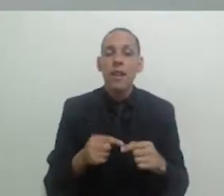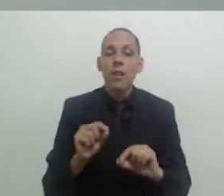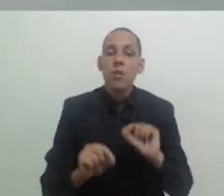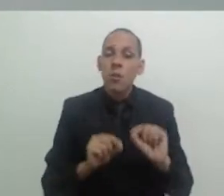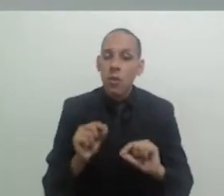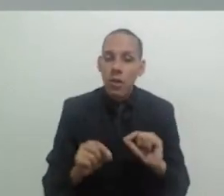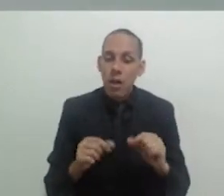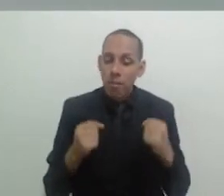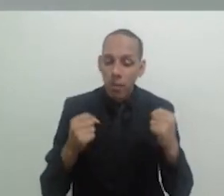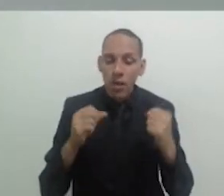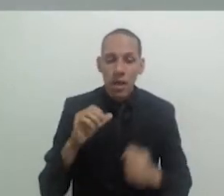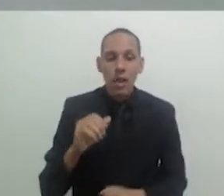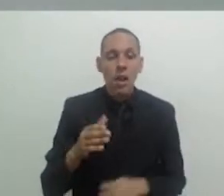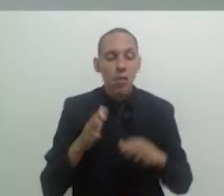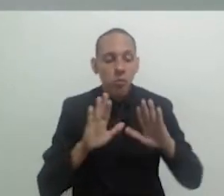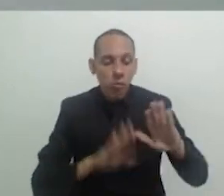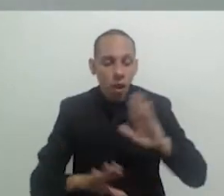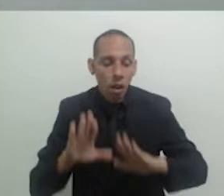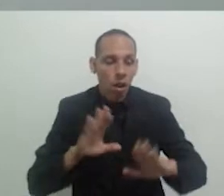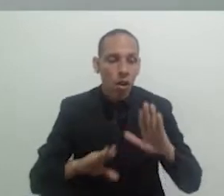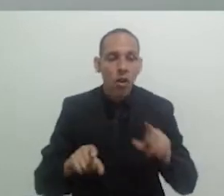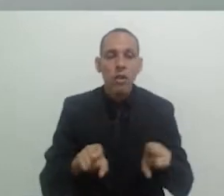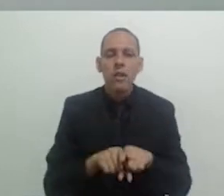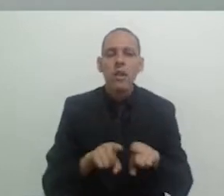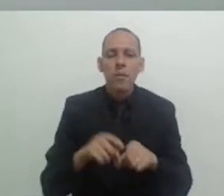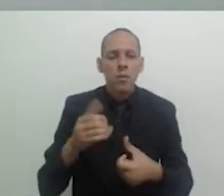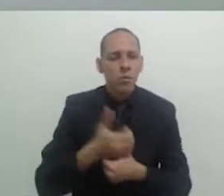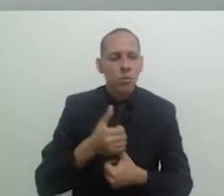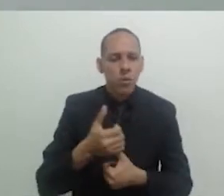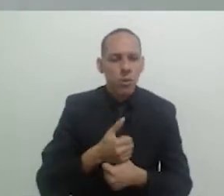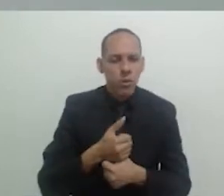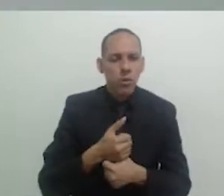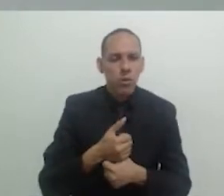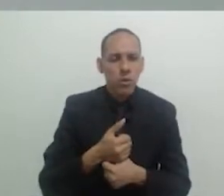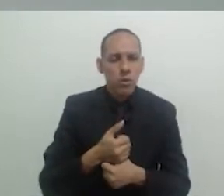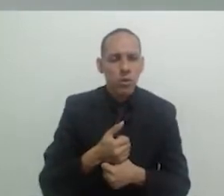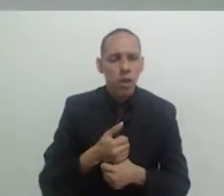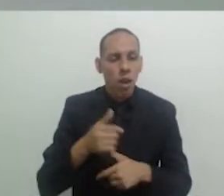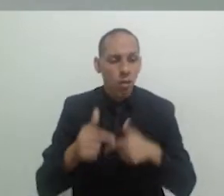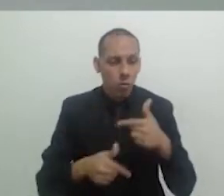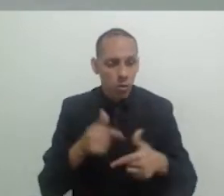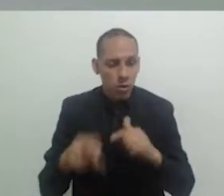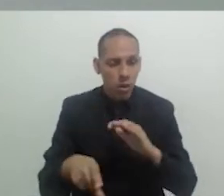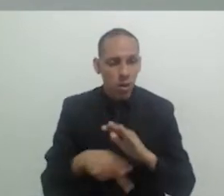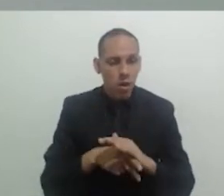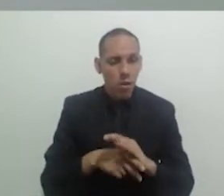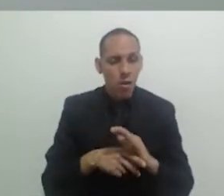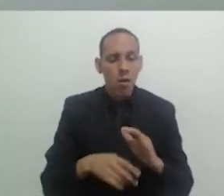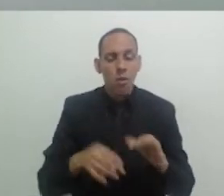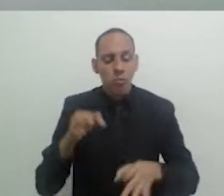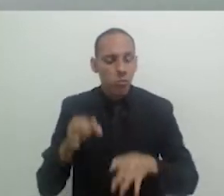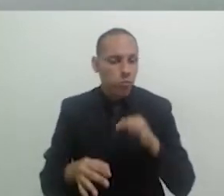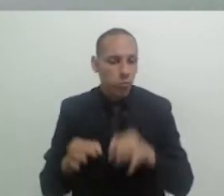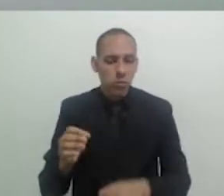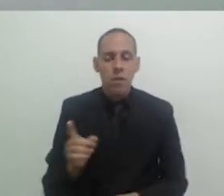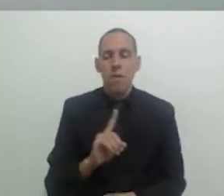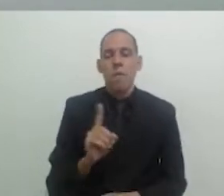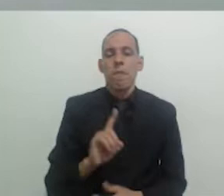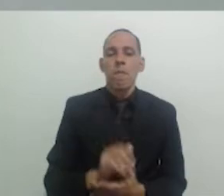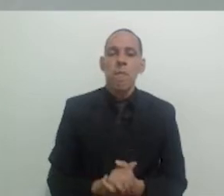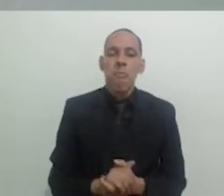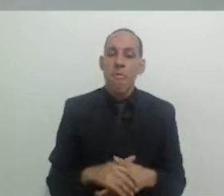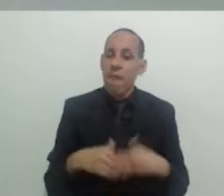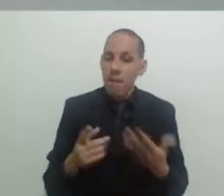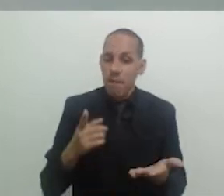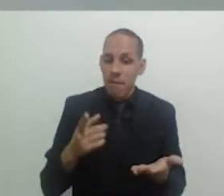não pressupõe substituição da função jurisdicional. Idêntica posição foi tomada nos autos do